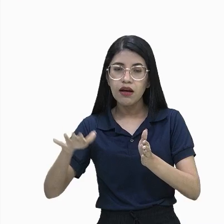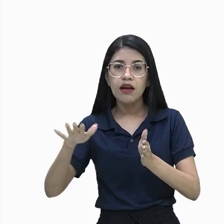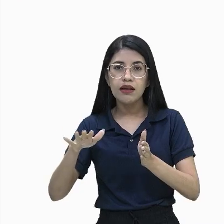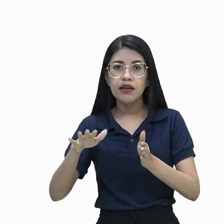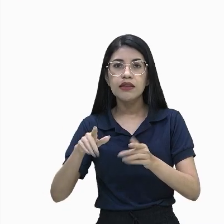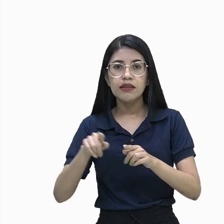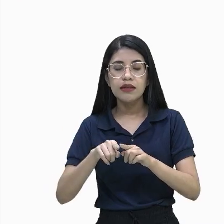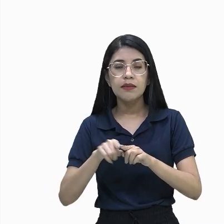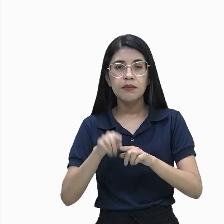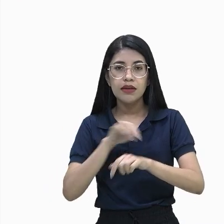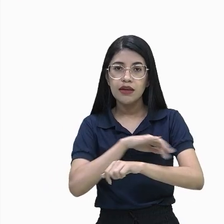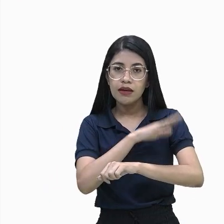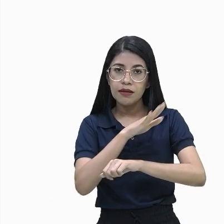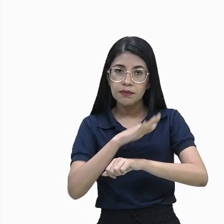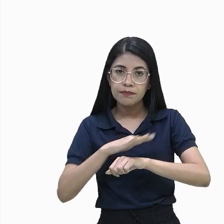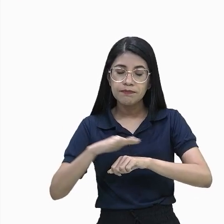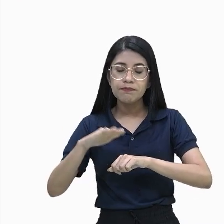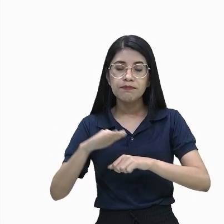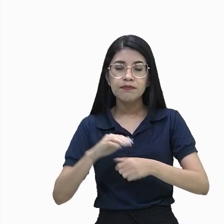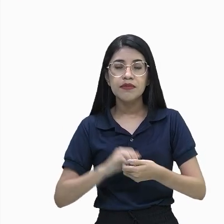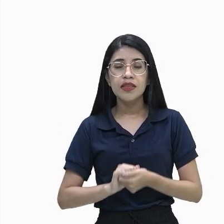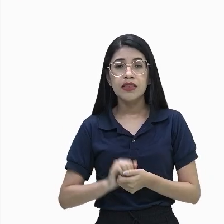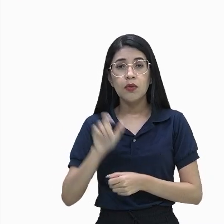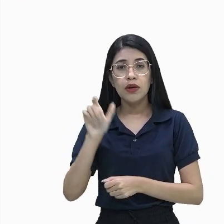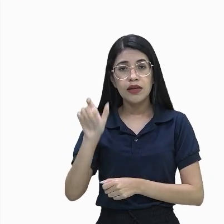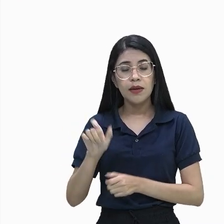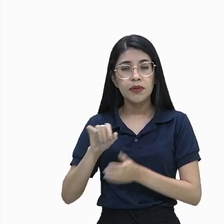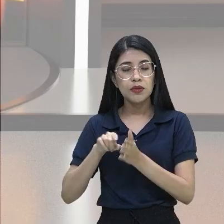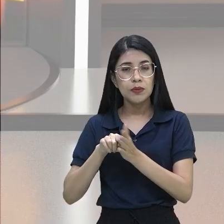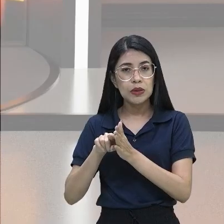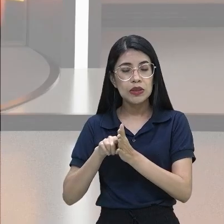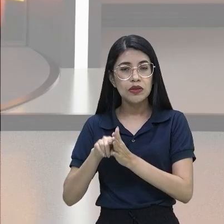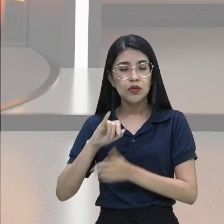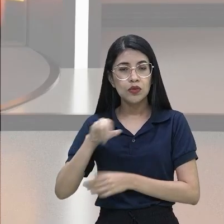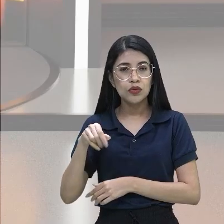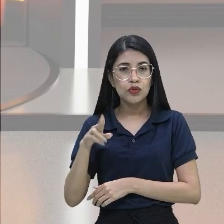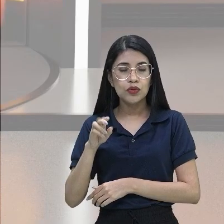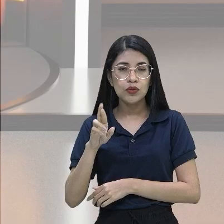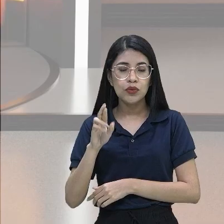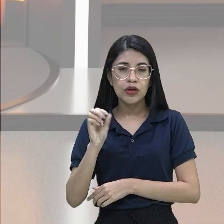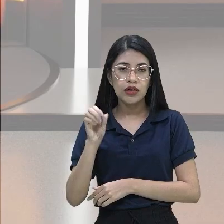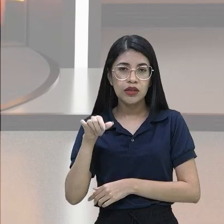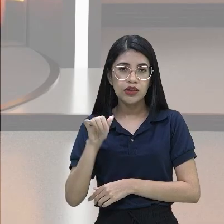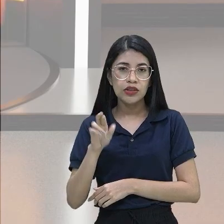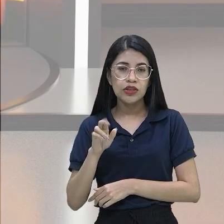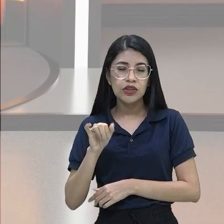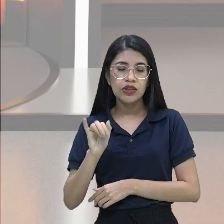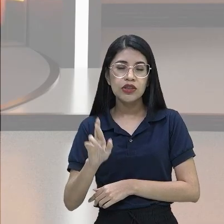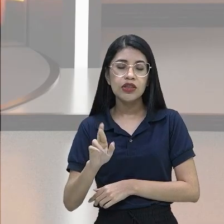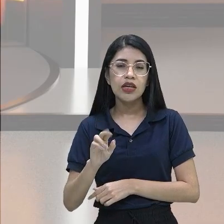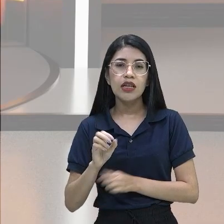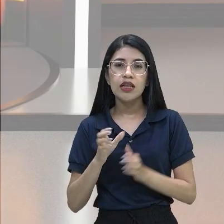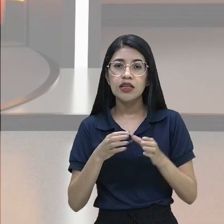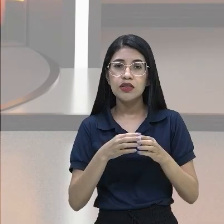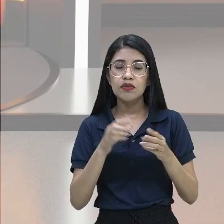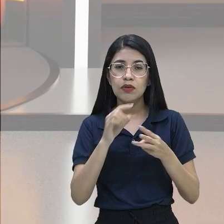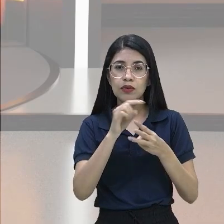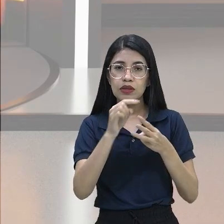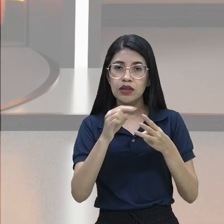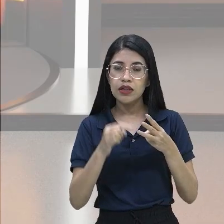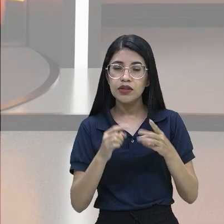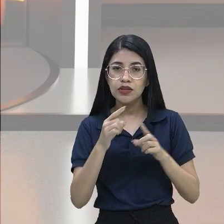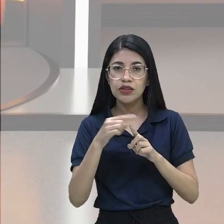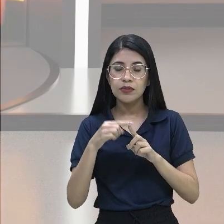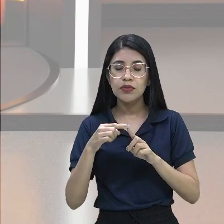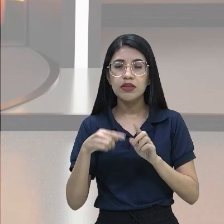planície. Então, Jurandir Ross, ele acabou classificando o território brasileiro em planaltos, planícies e